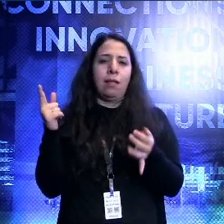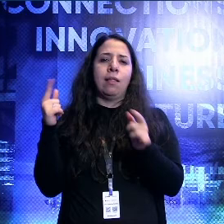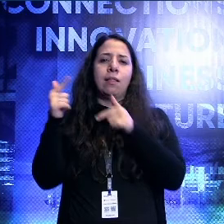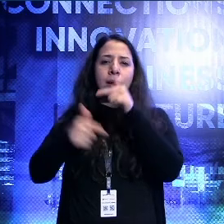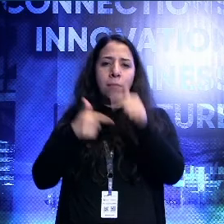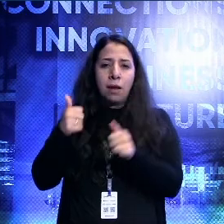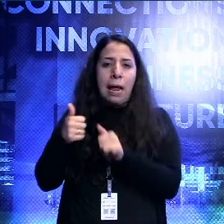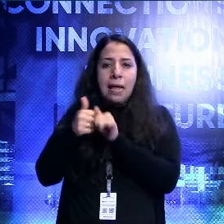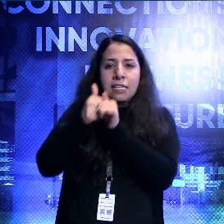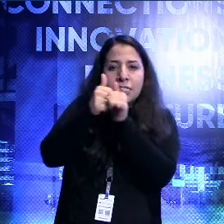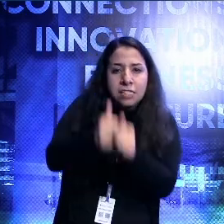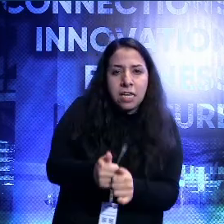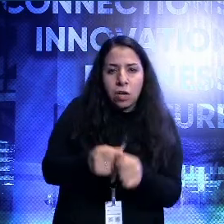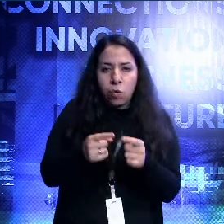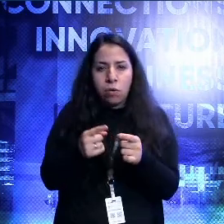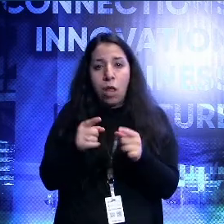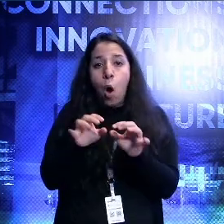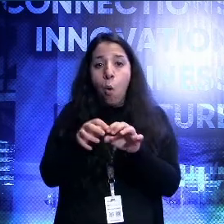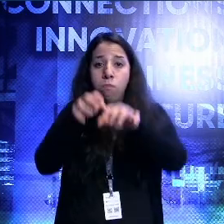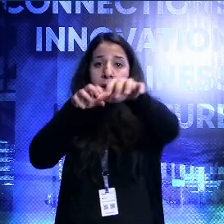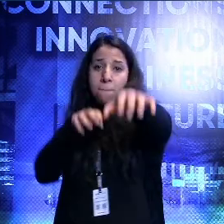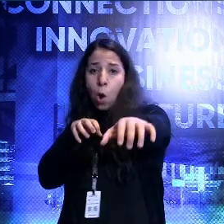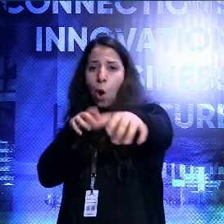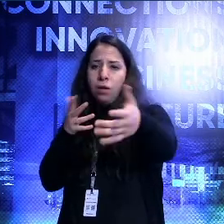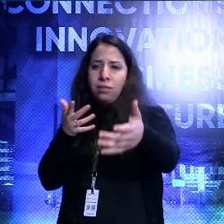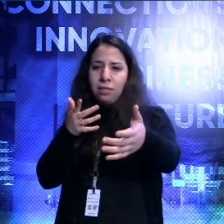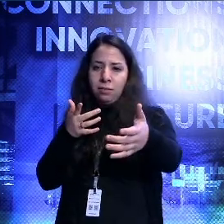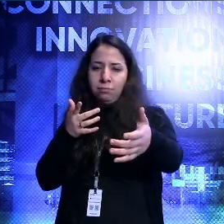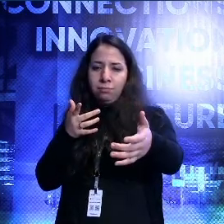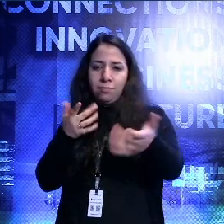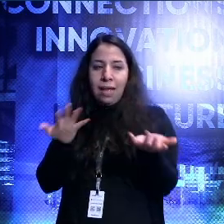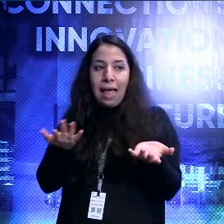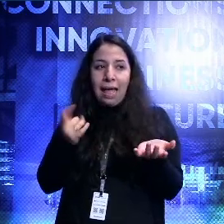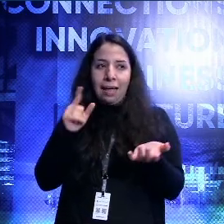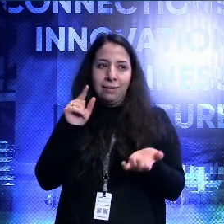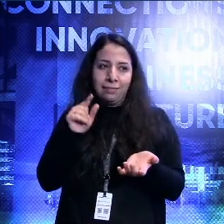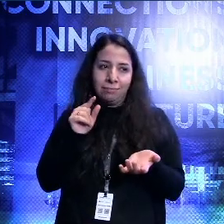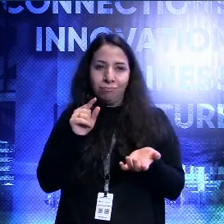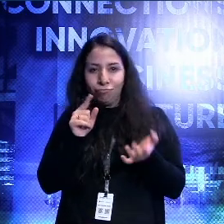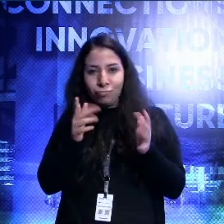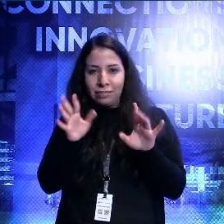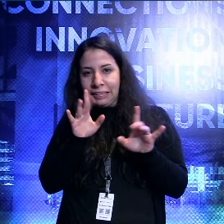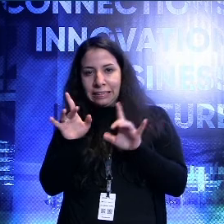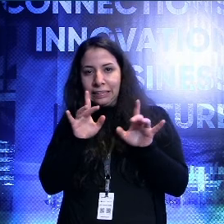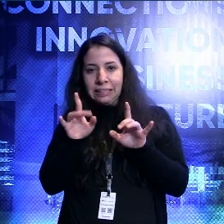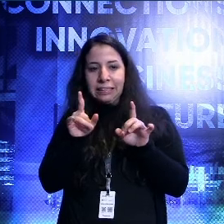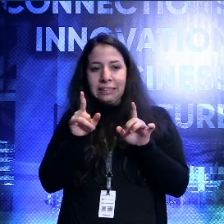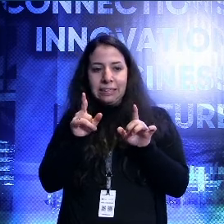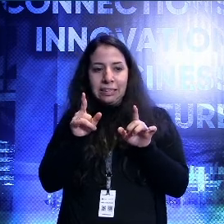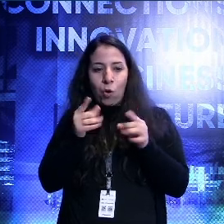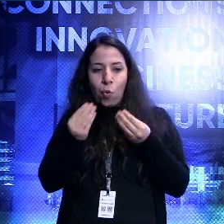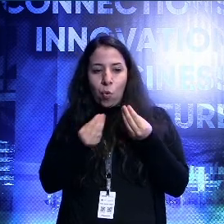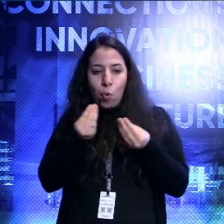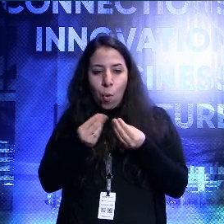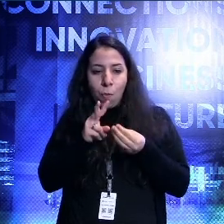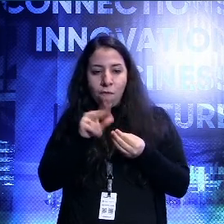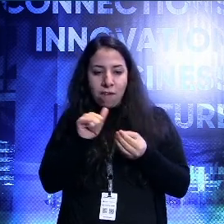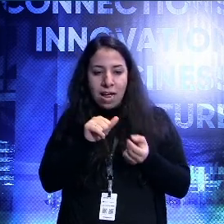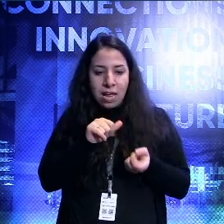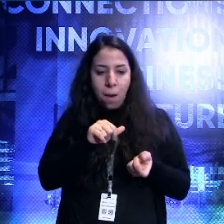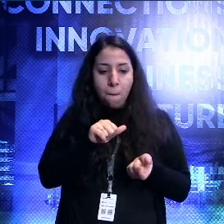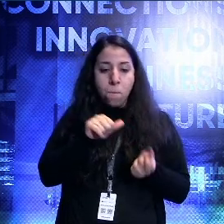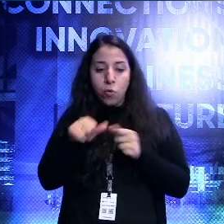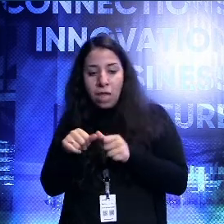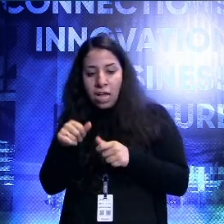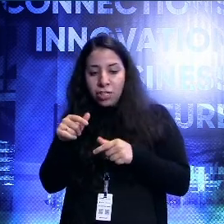trabalhar de maneira um pouco mais remota, são coisas muito simples no papel, mas a implementação é muito difícil. A mudança de trabalho nos times é muito difícil quando a gente